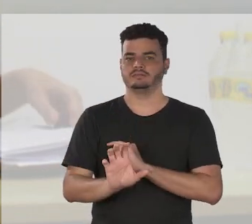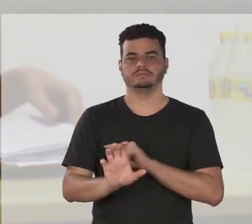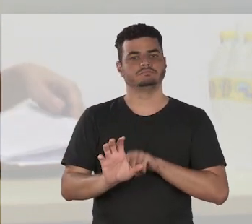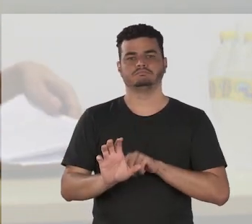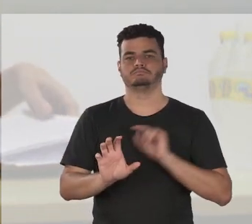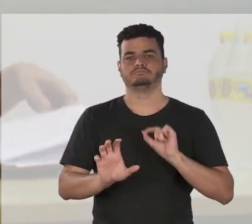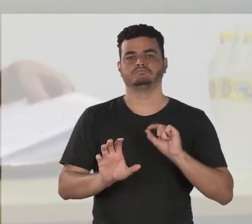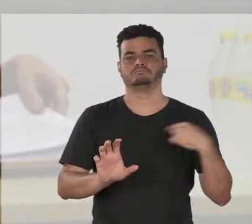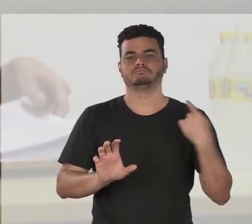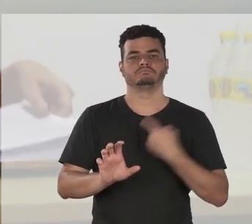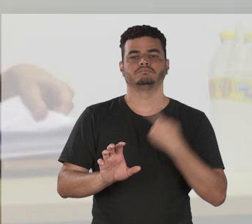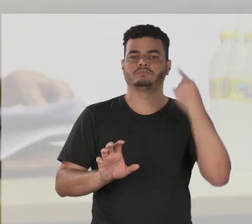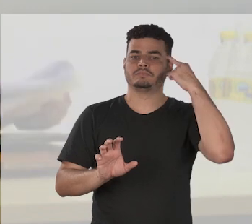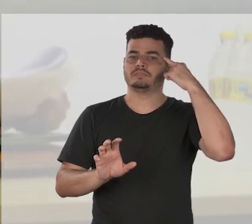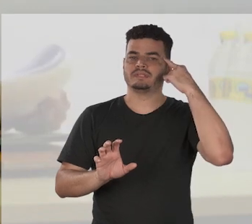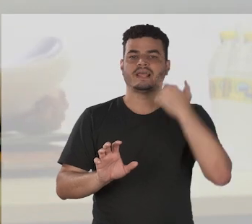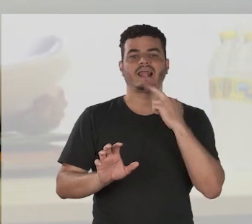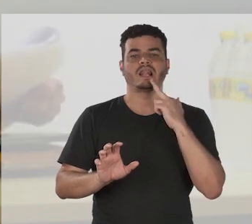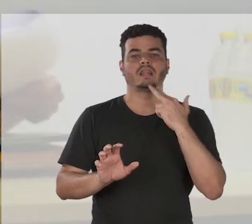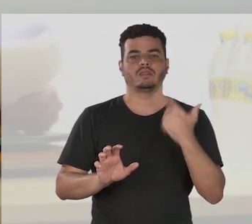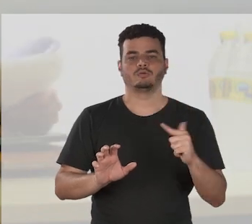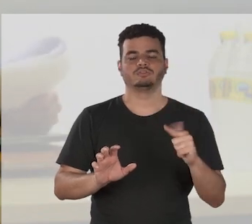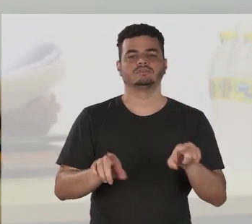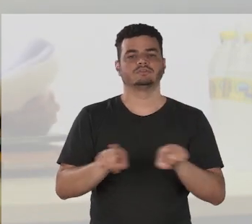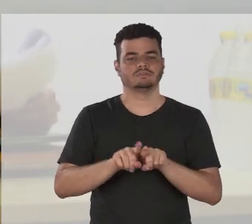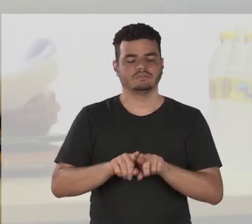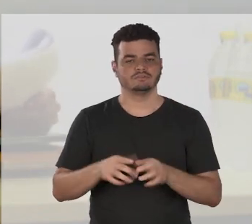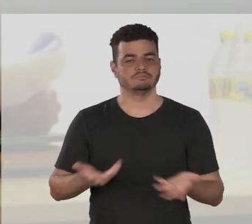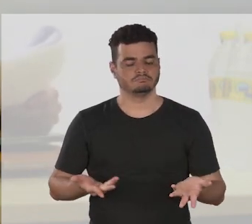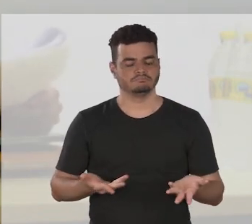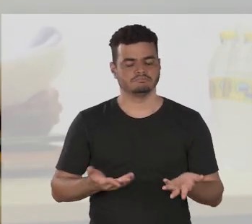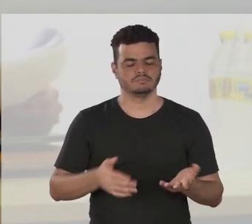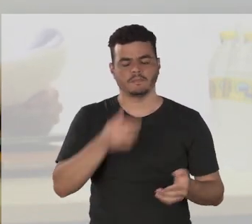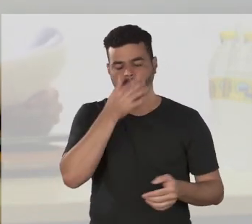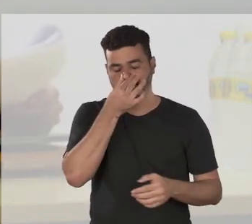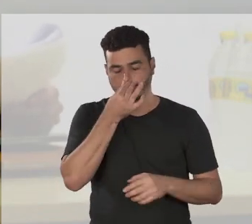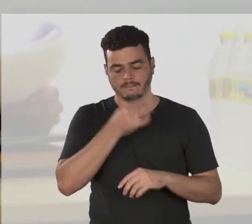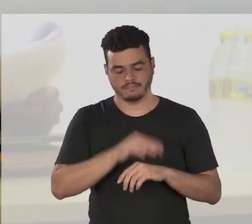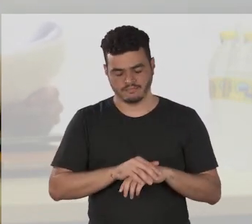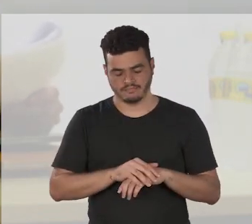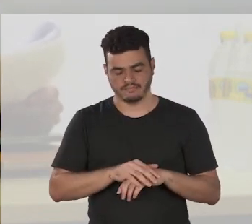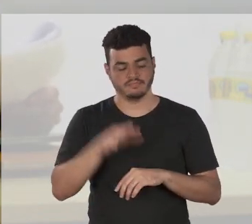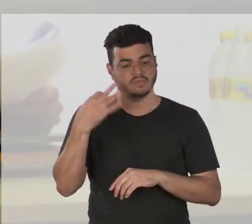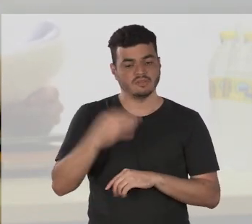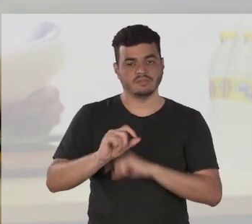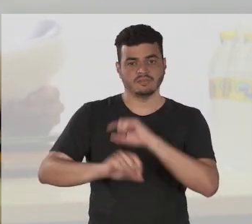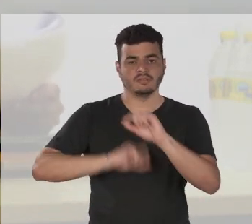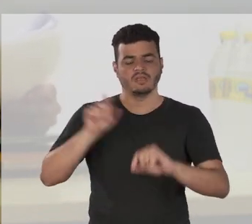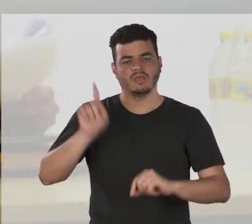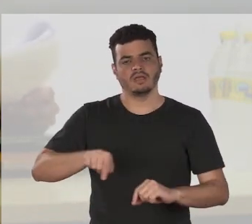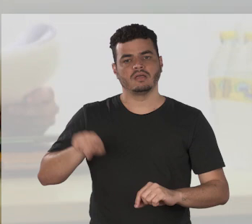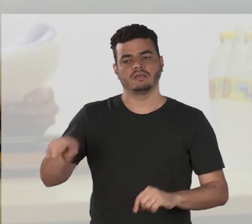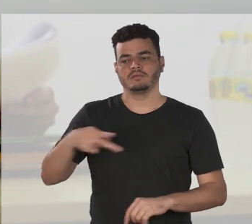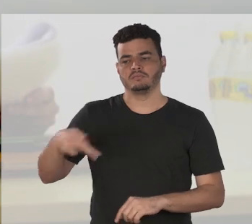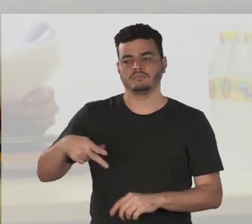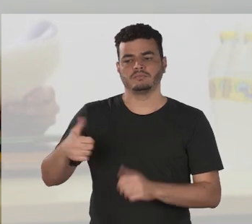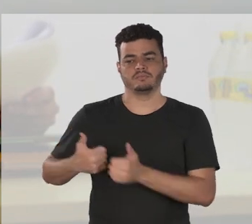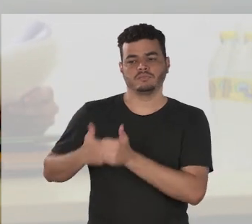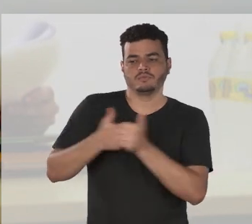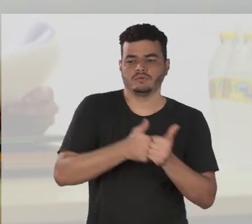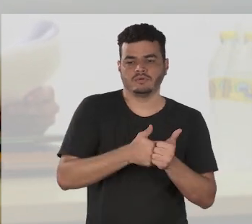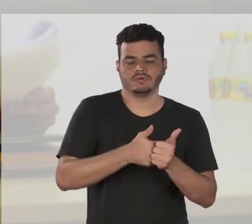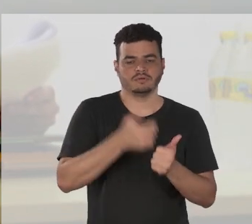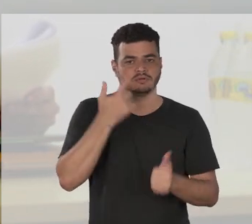e nessa uma reflexão linguística. Então, o mais honesto é que o professor acompanhe. E esse